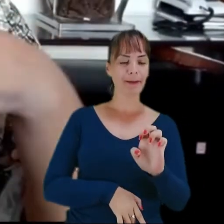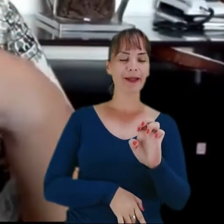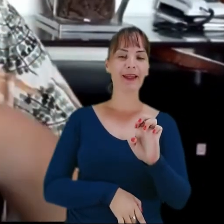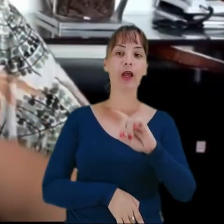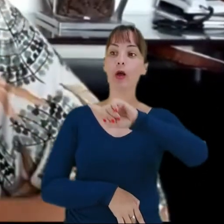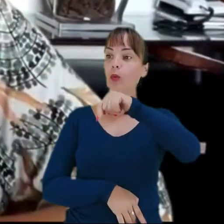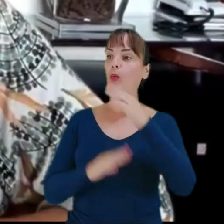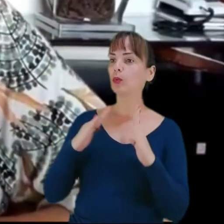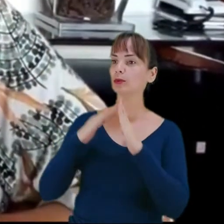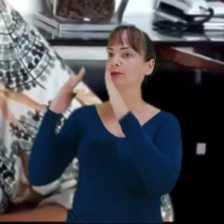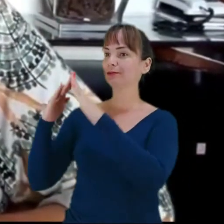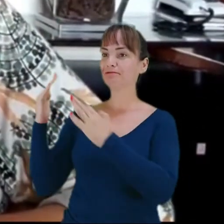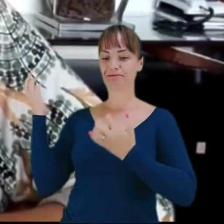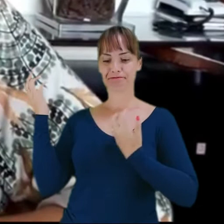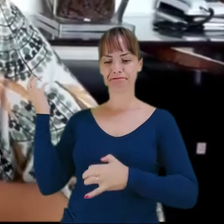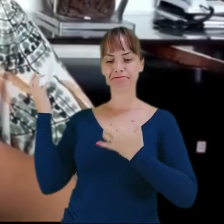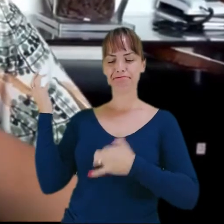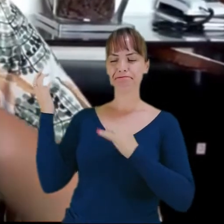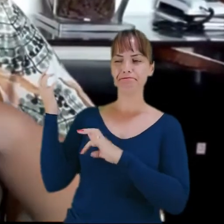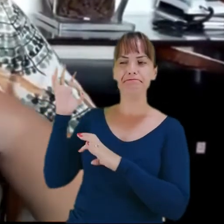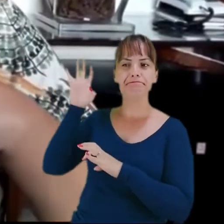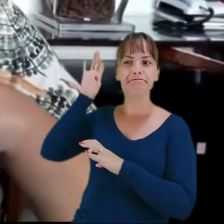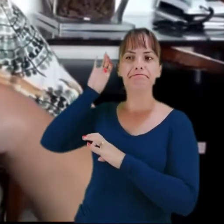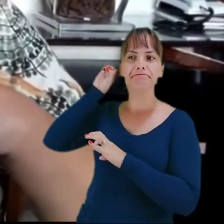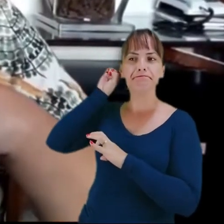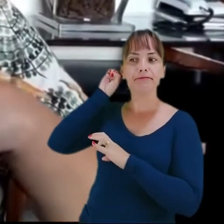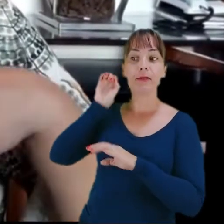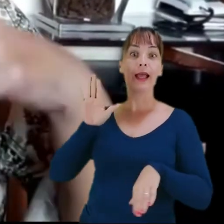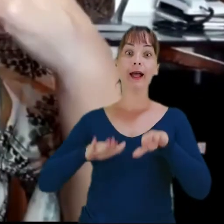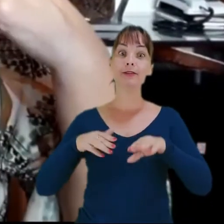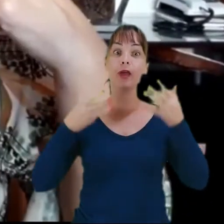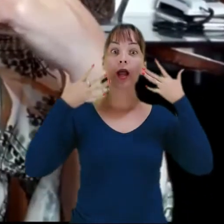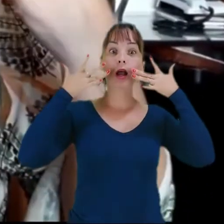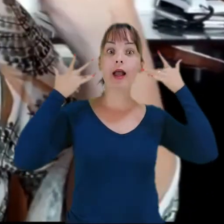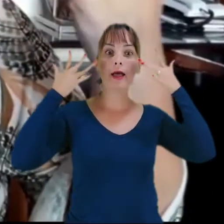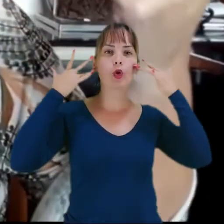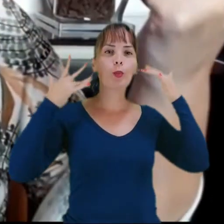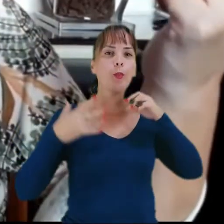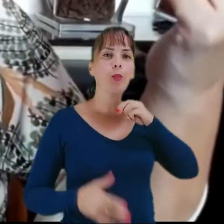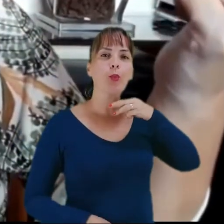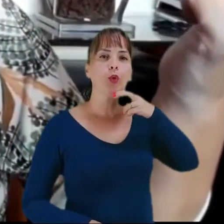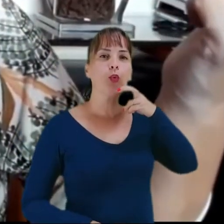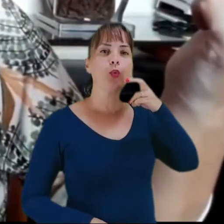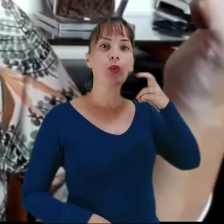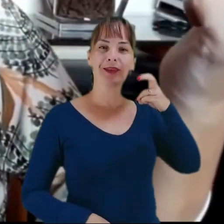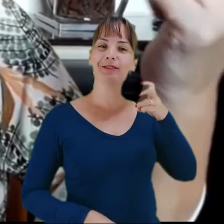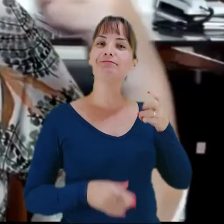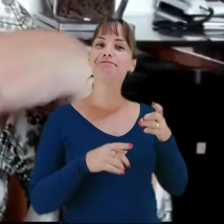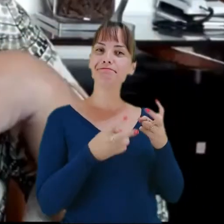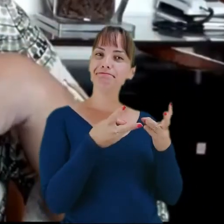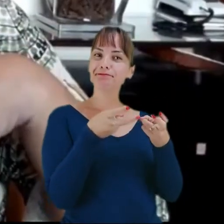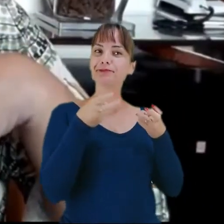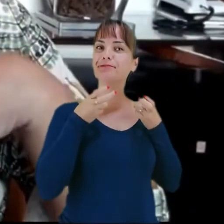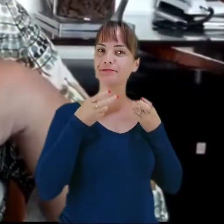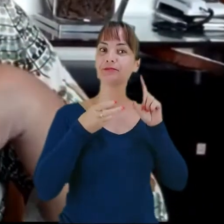violão, você reconheceu o timbre do violão. De repente você escuta um gato miando, então você está reconhecendo o timbre do gato. Ou